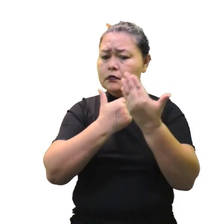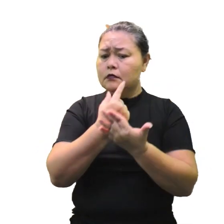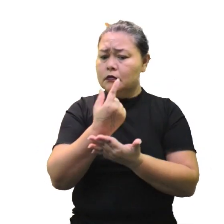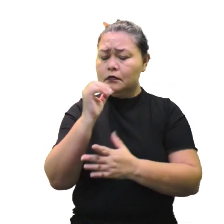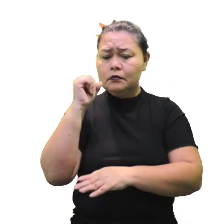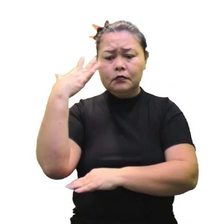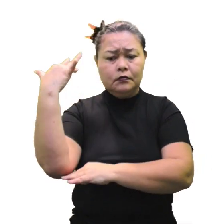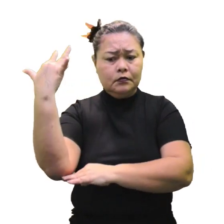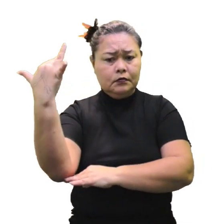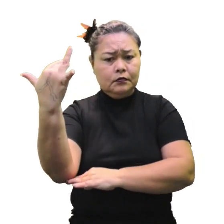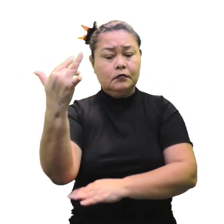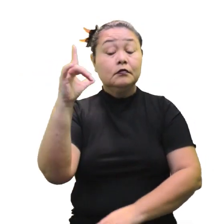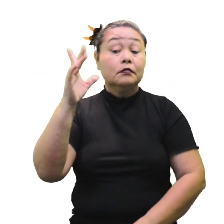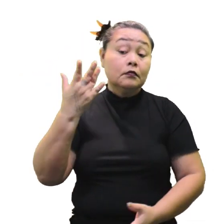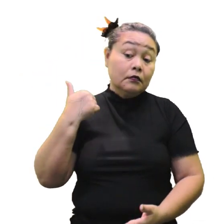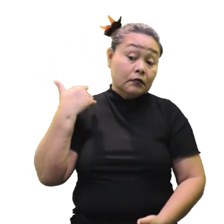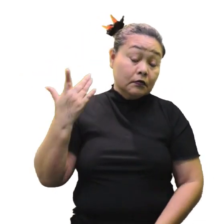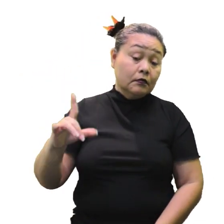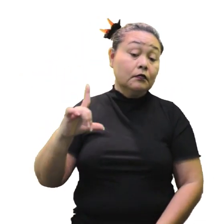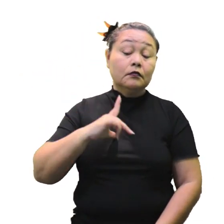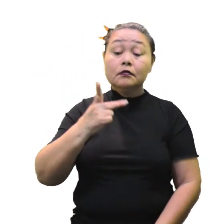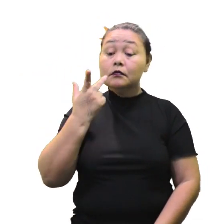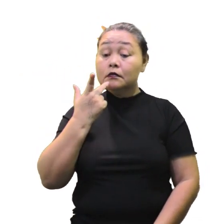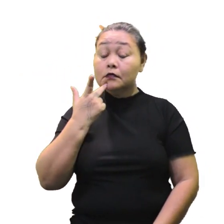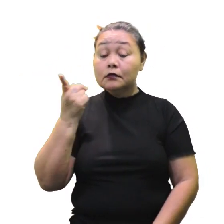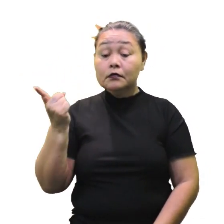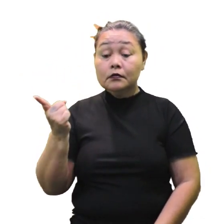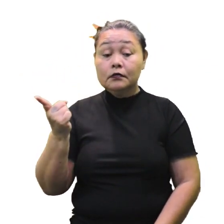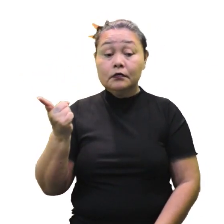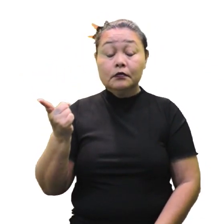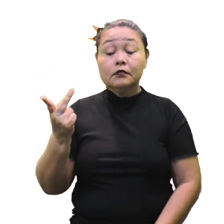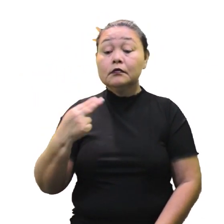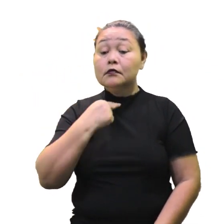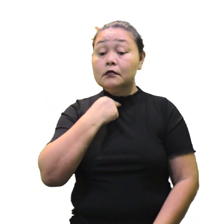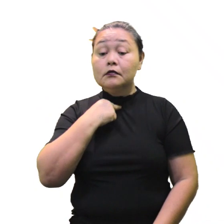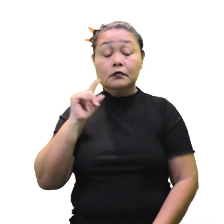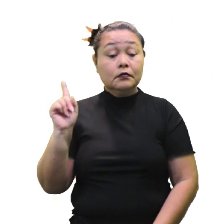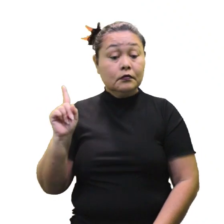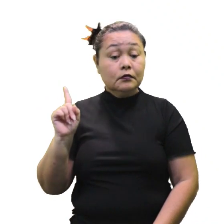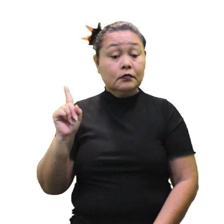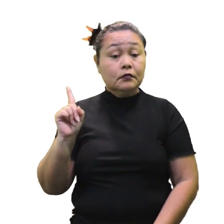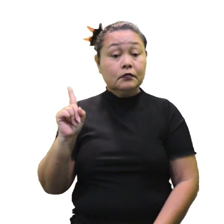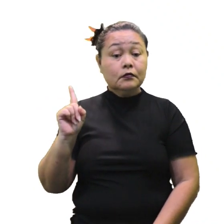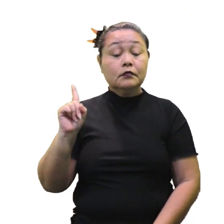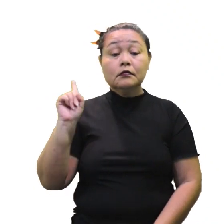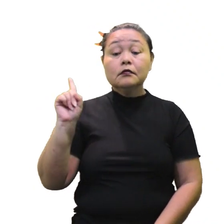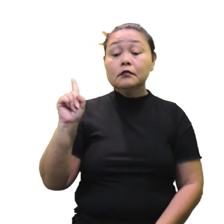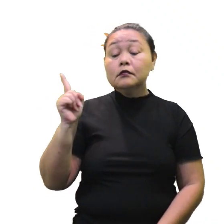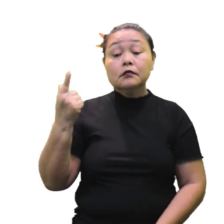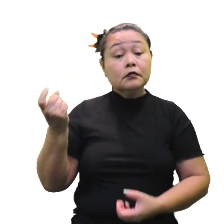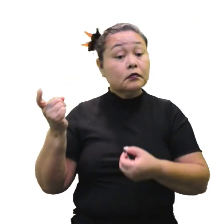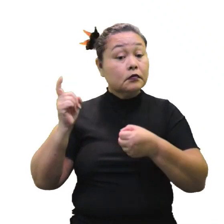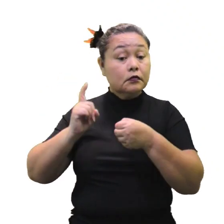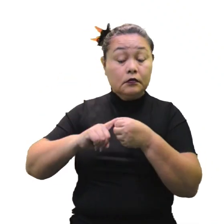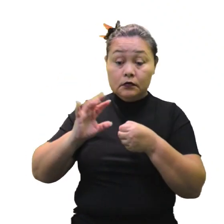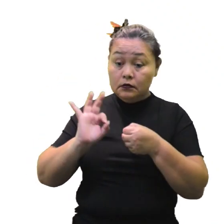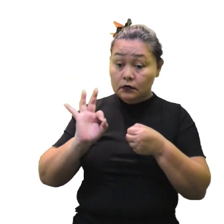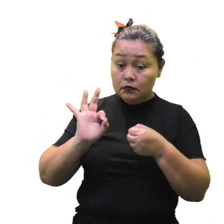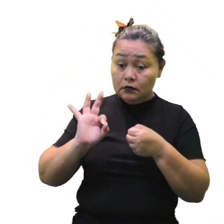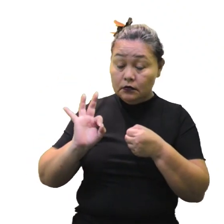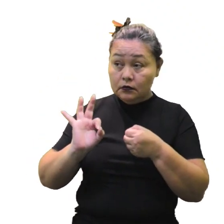econômico e ambiental, então nós estamos falando aqui, nós não podemos falar sobre as não